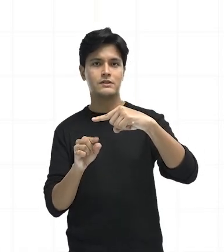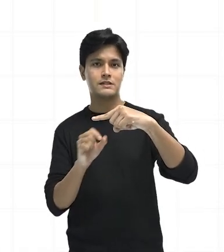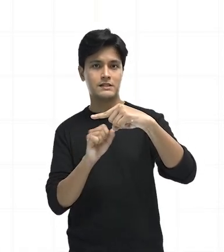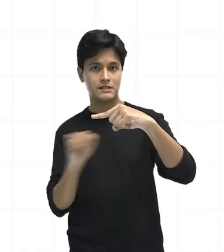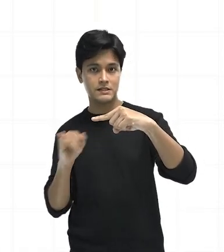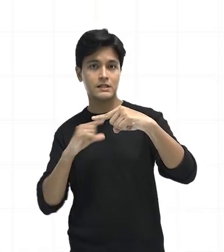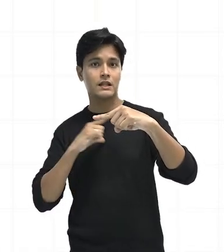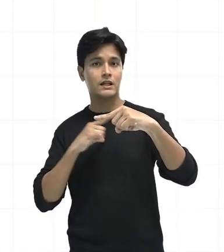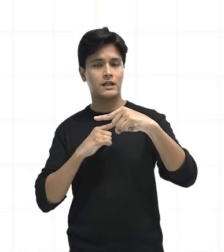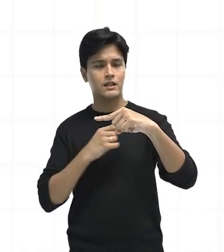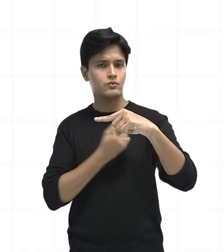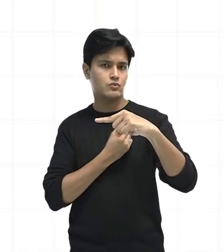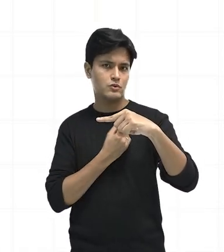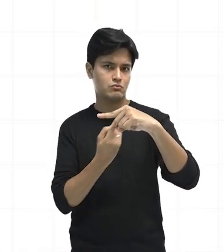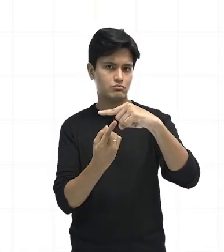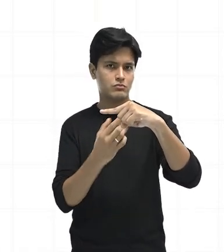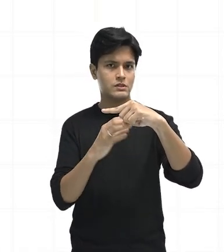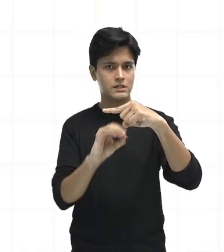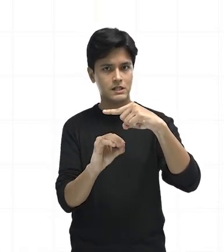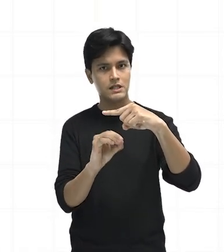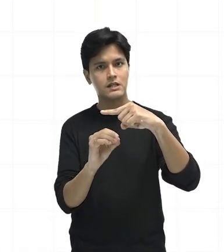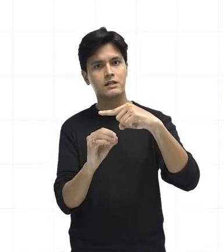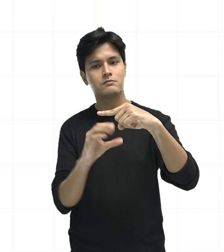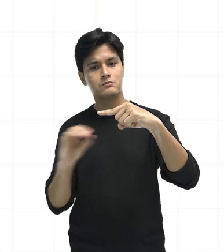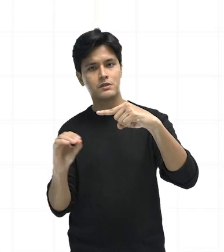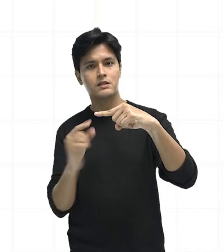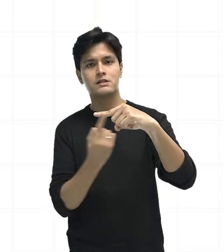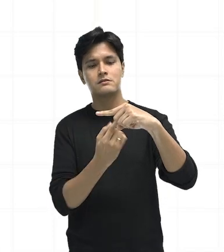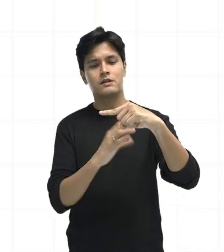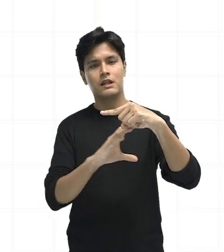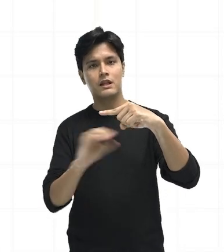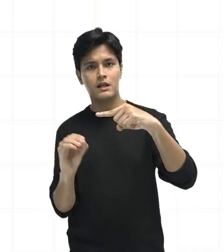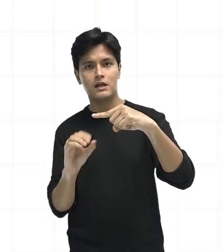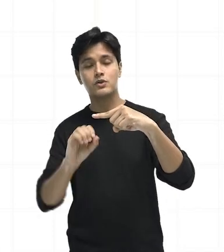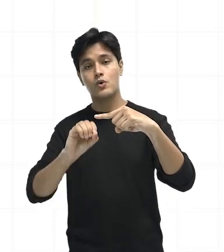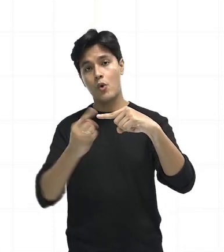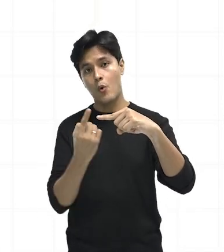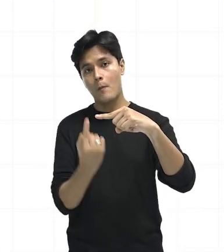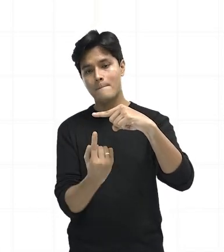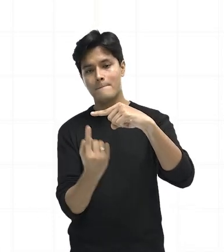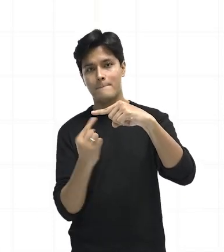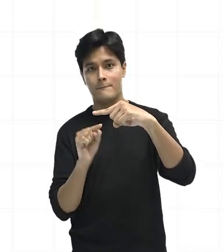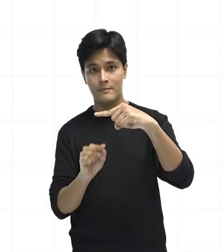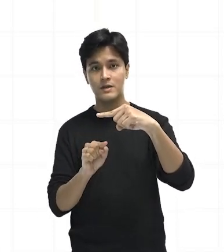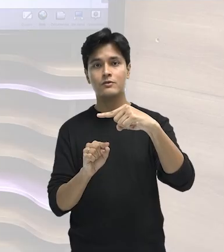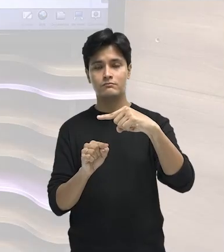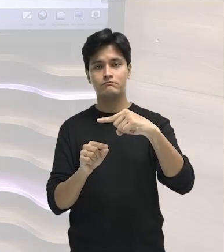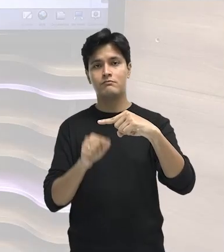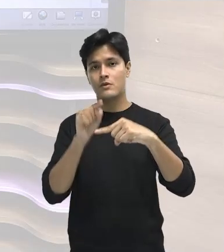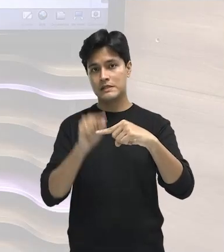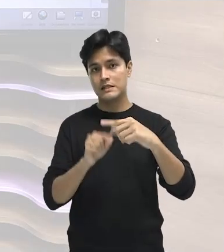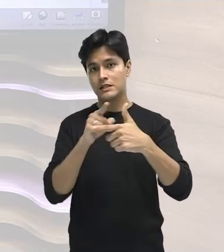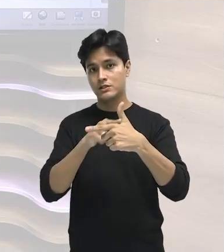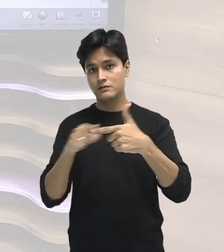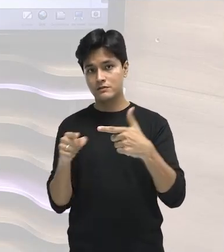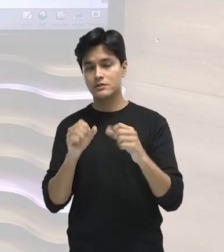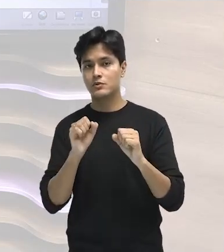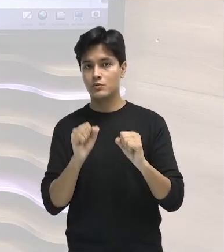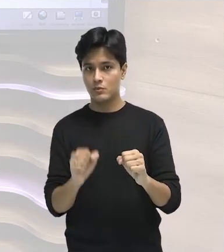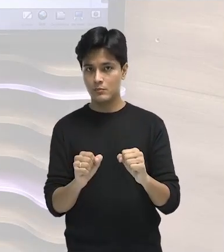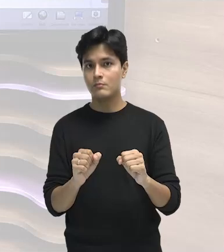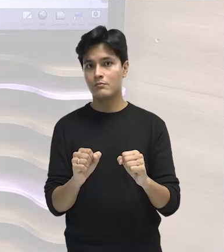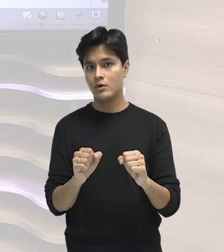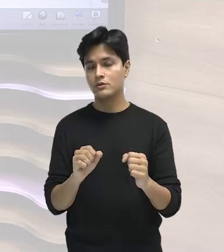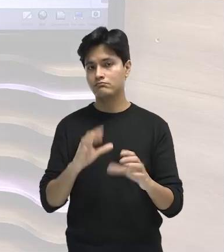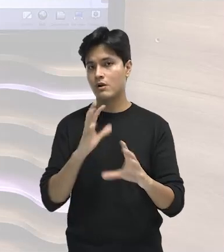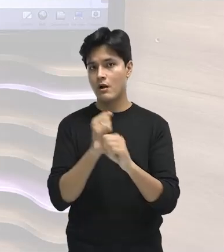o número 100, 10 ou até 1000, essa divisão ela pode ser